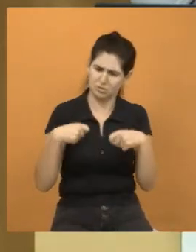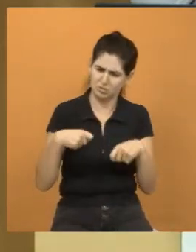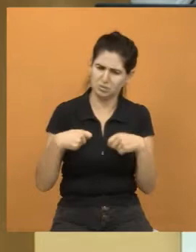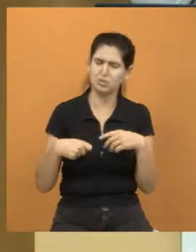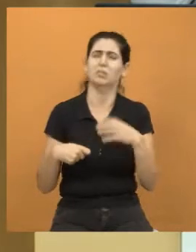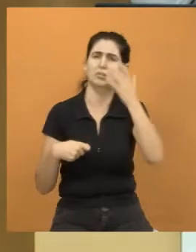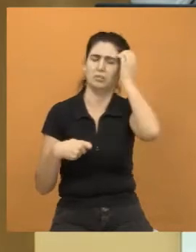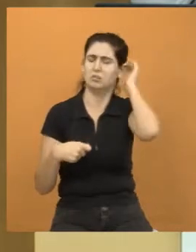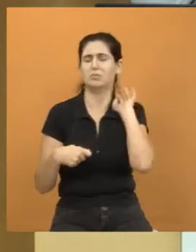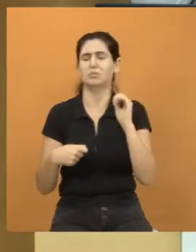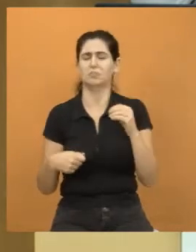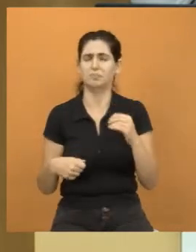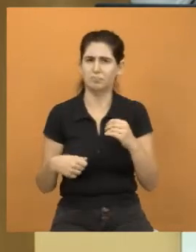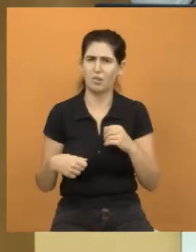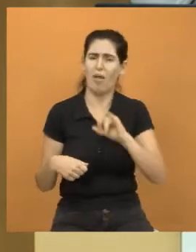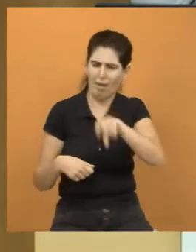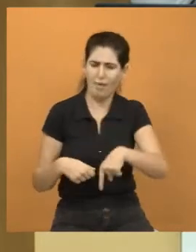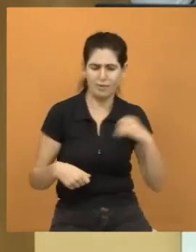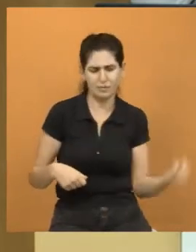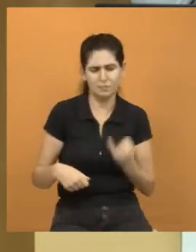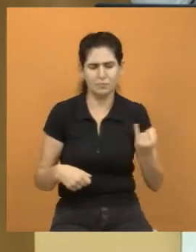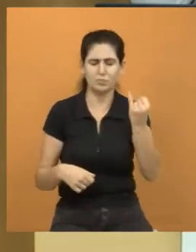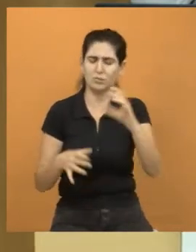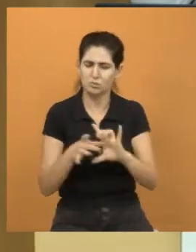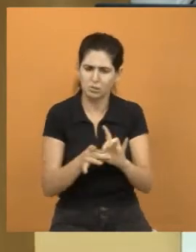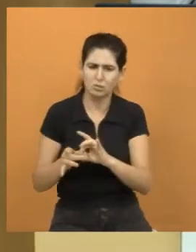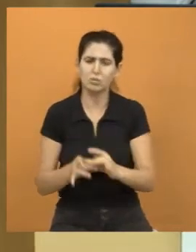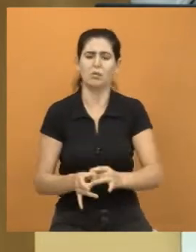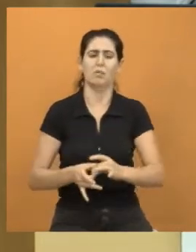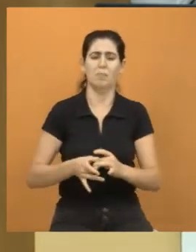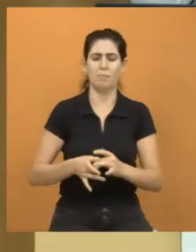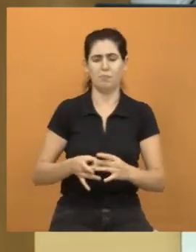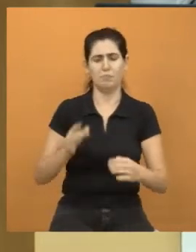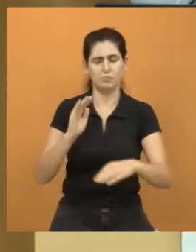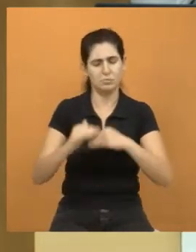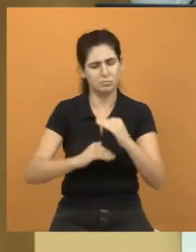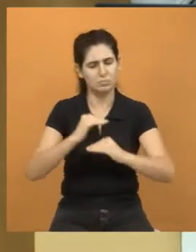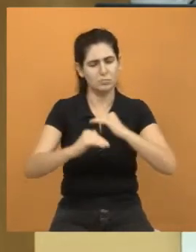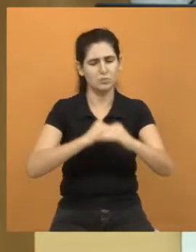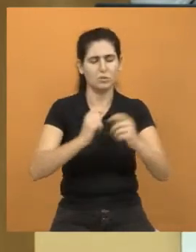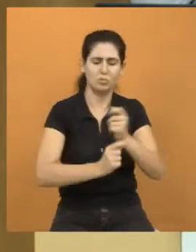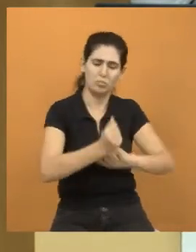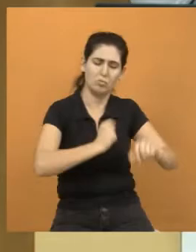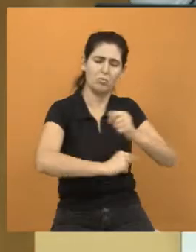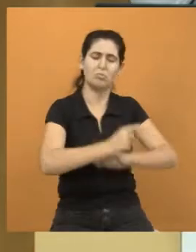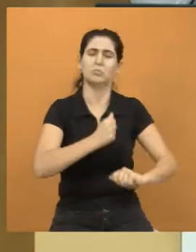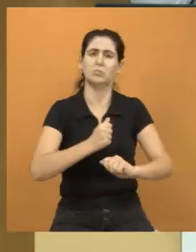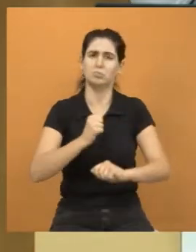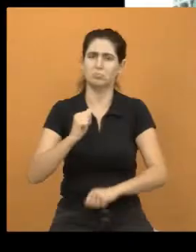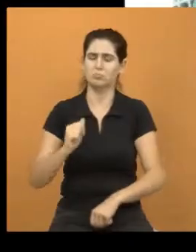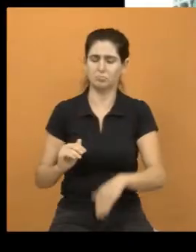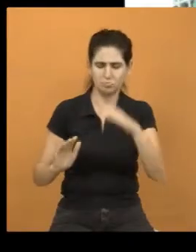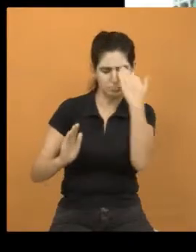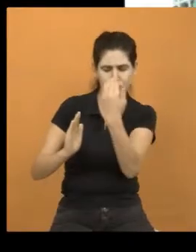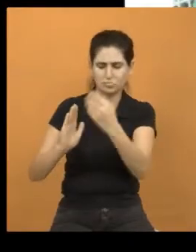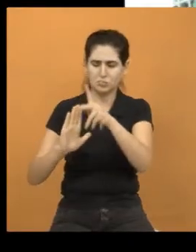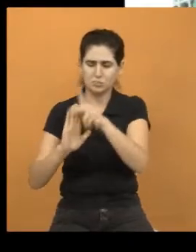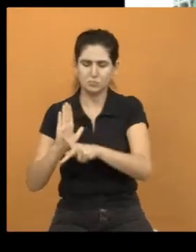parabenizo esse projeto, programa da Secretaria de Desenvolvimento Econômico. E o próximo slide, eu